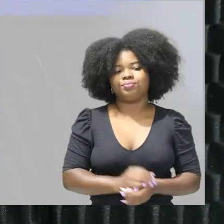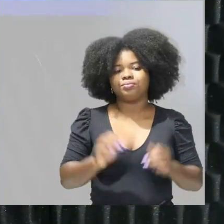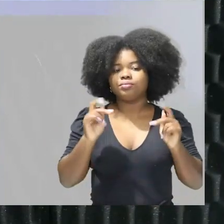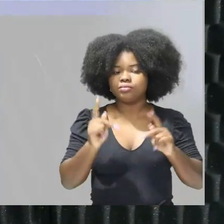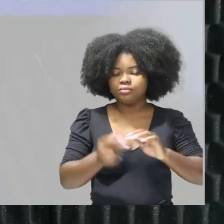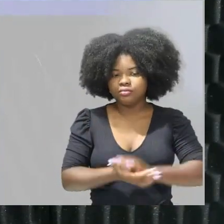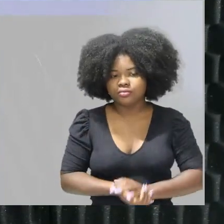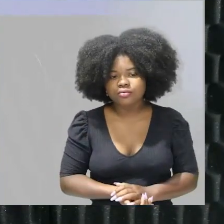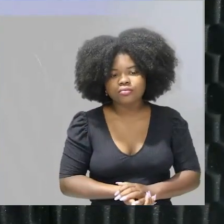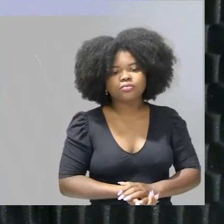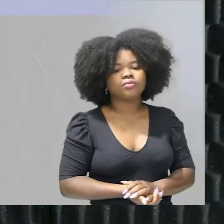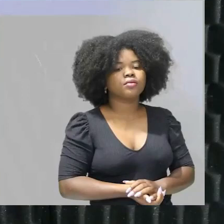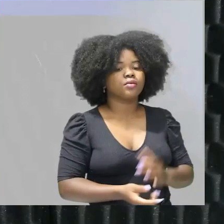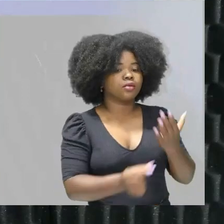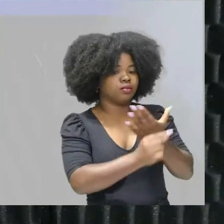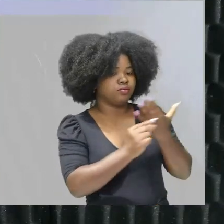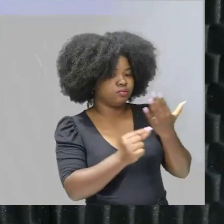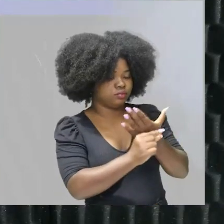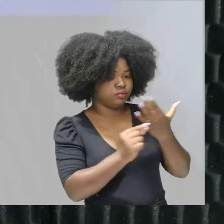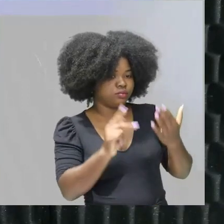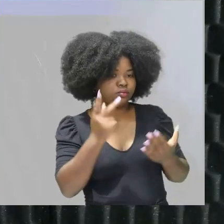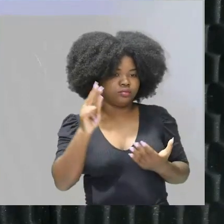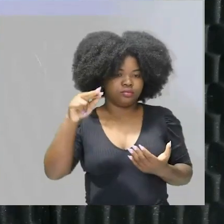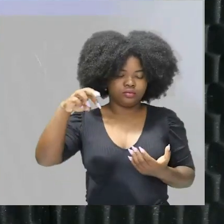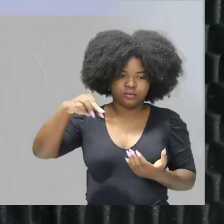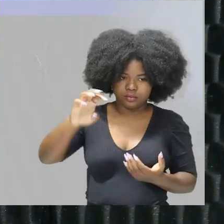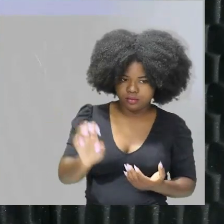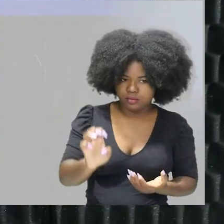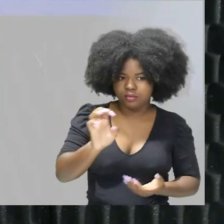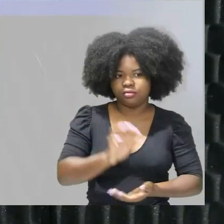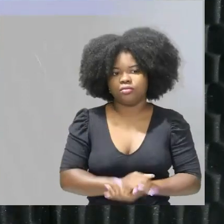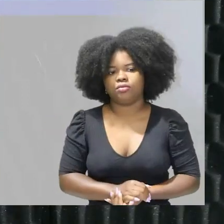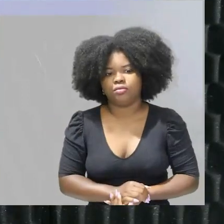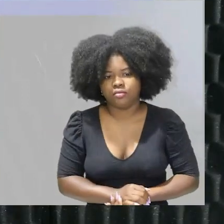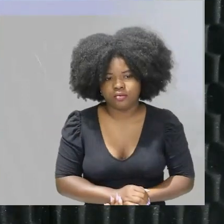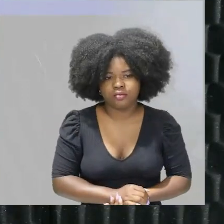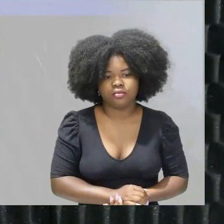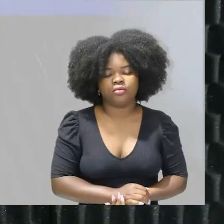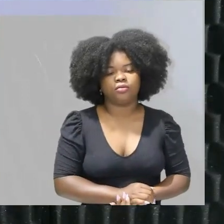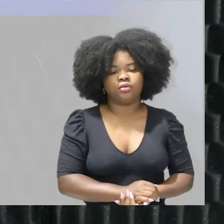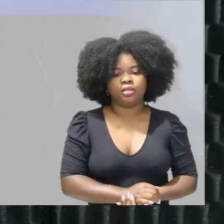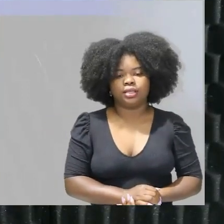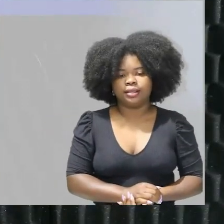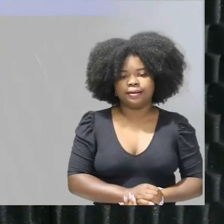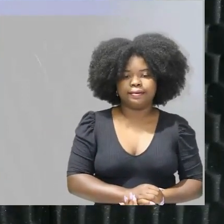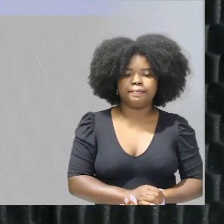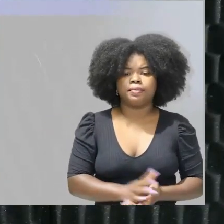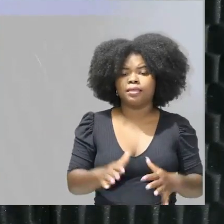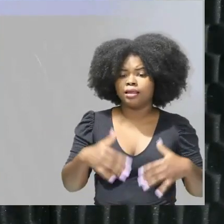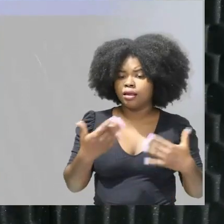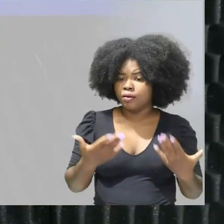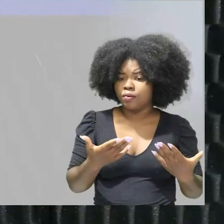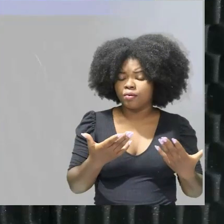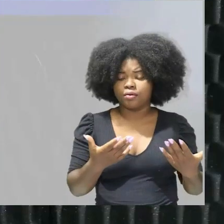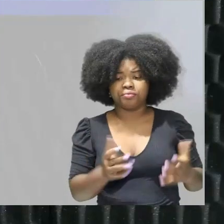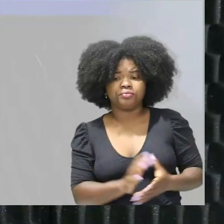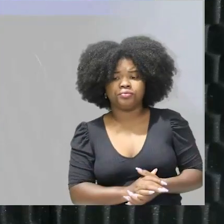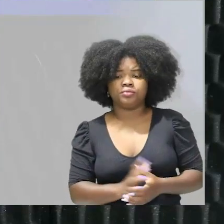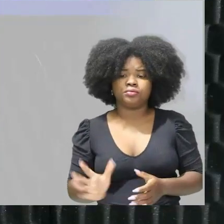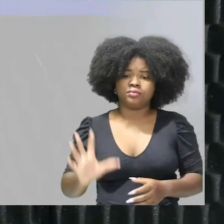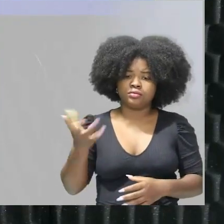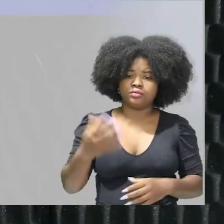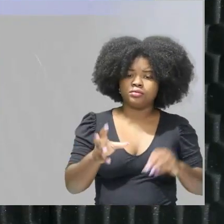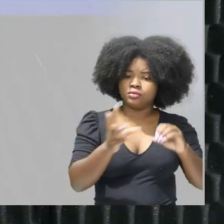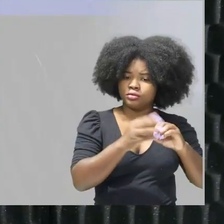segundo o autor nós já sabemos o autor teve de Rio ele é um empirista qual é a origem do conhecimento humano